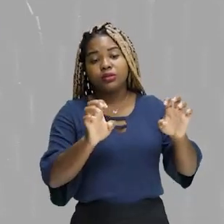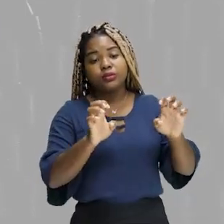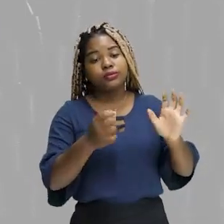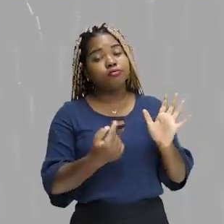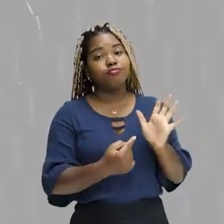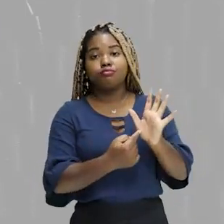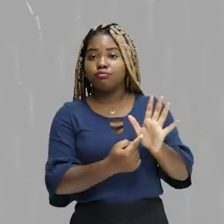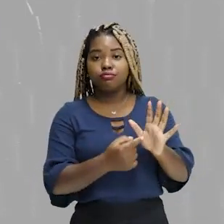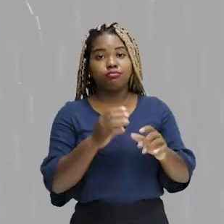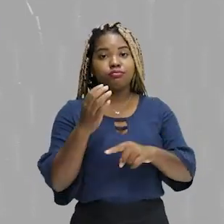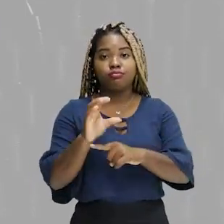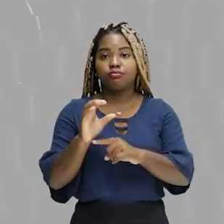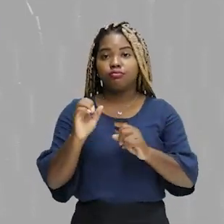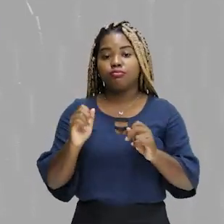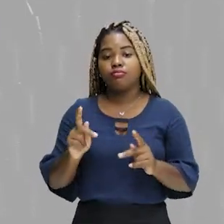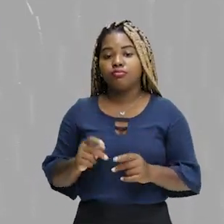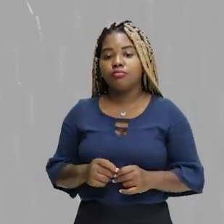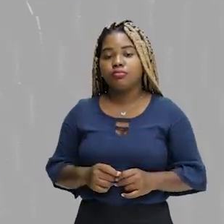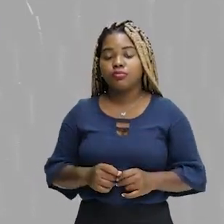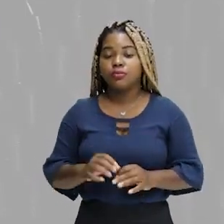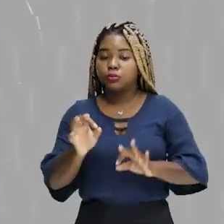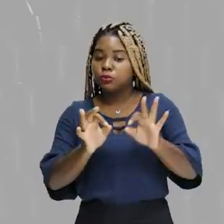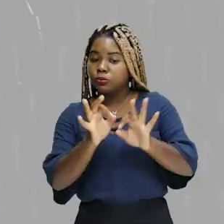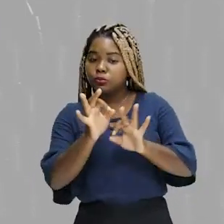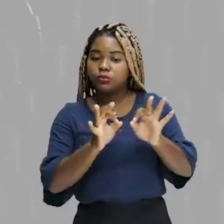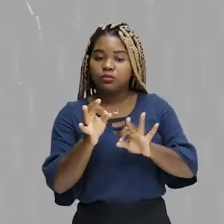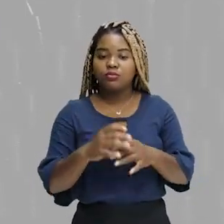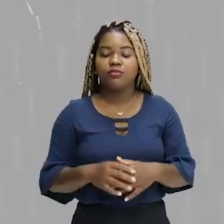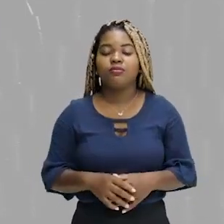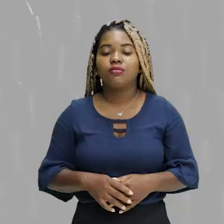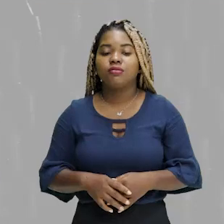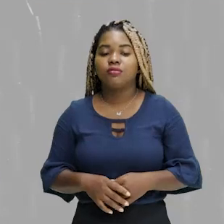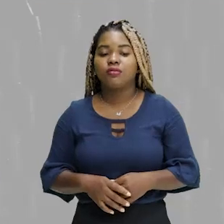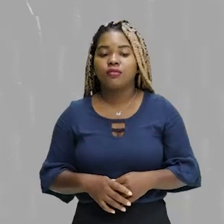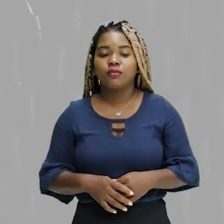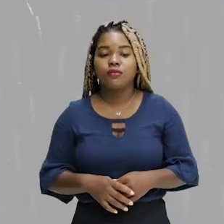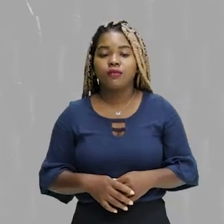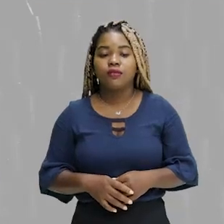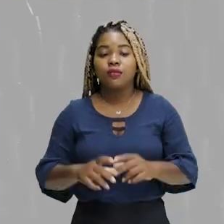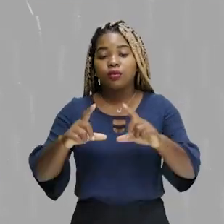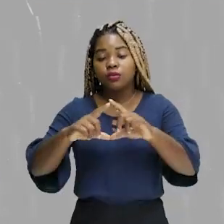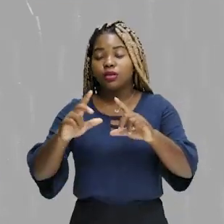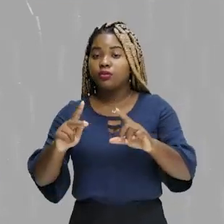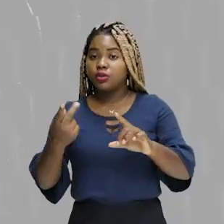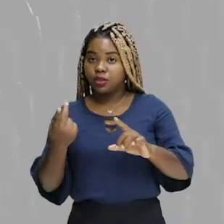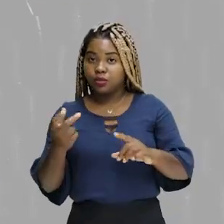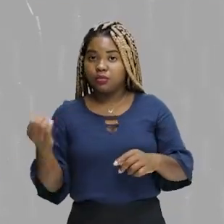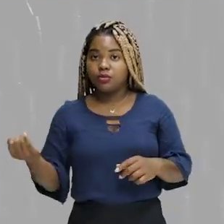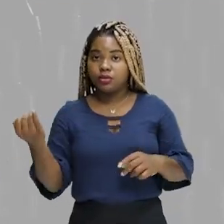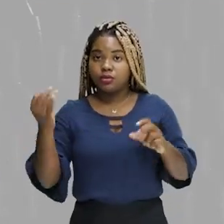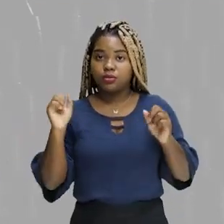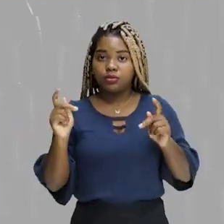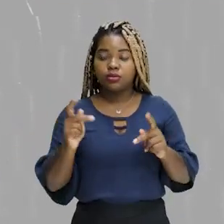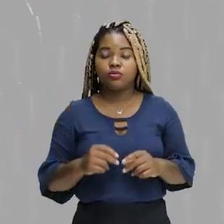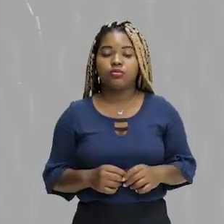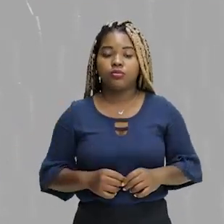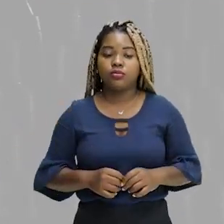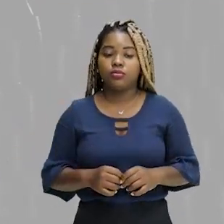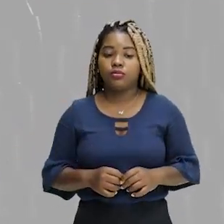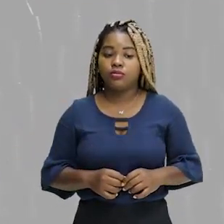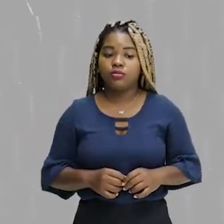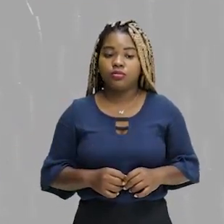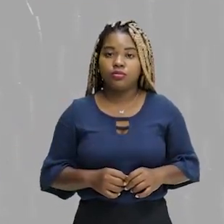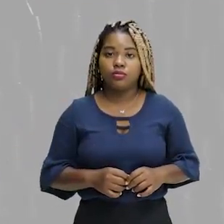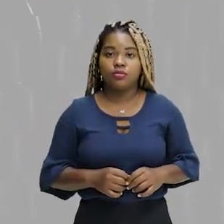aparece o carbono. Beleza? Feito isso, o que nos interessa é o ΔH. que vamos fazer, né?